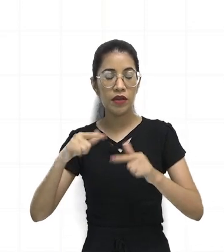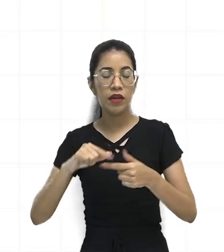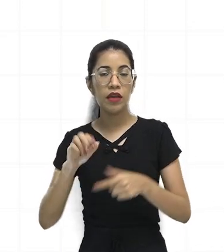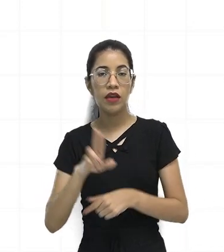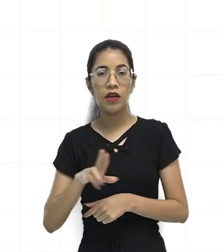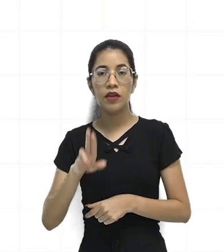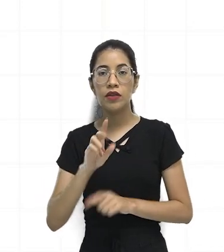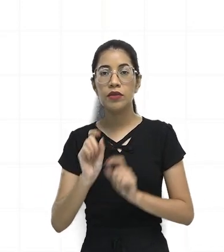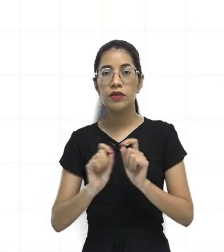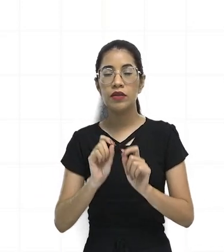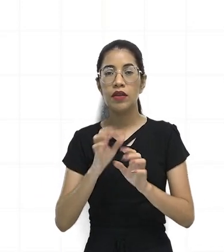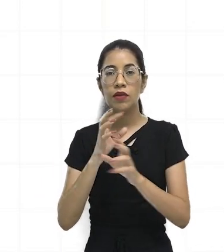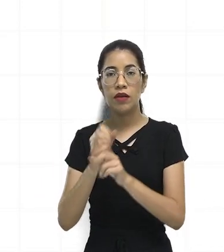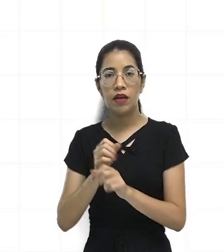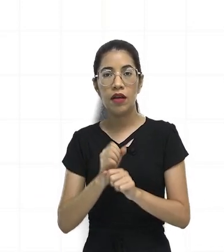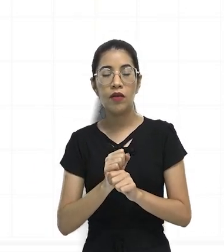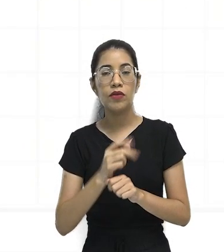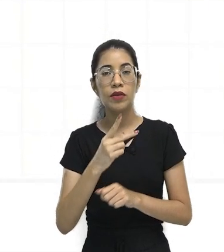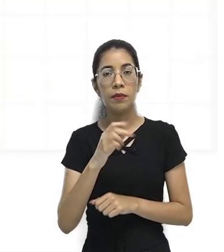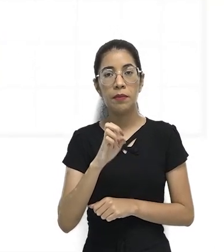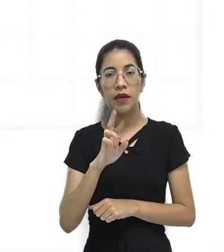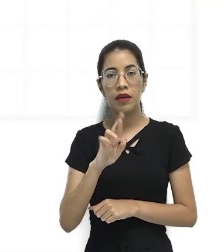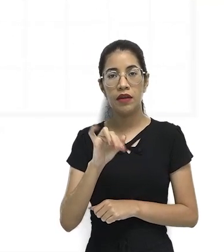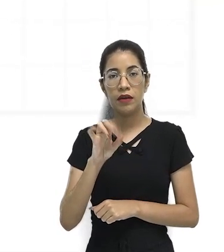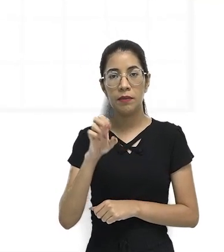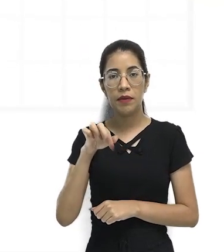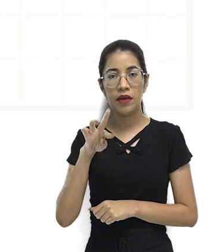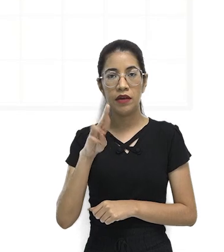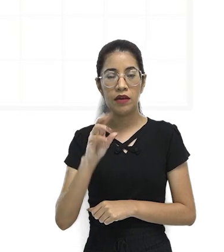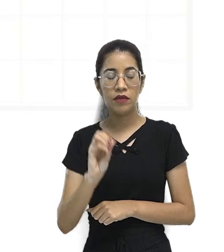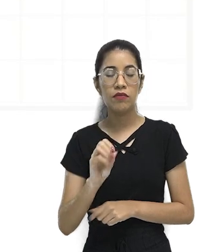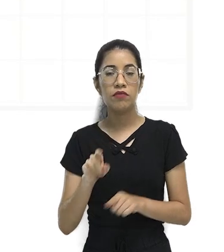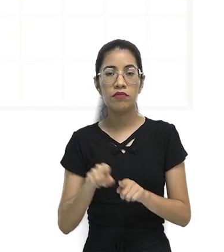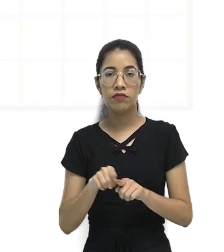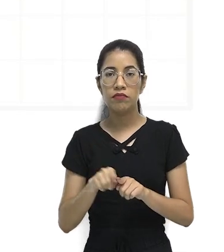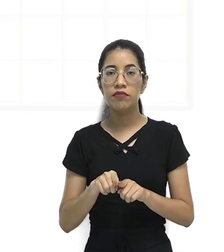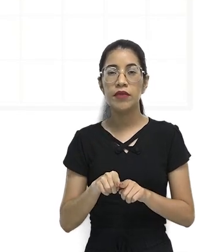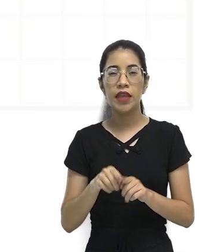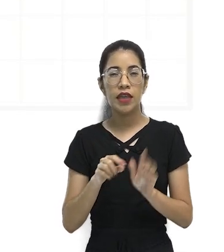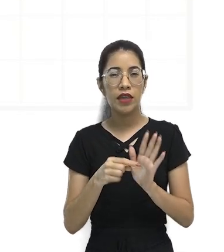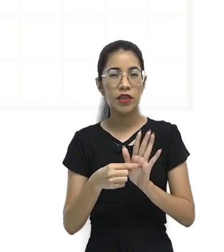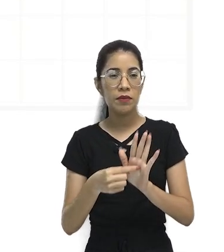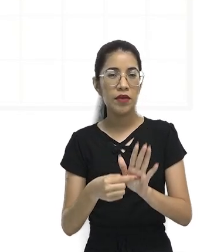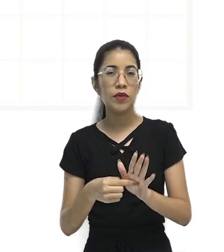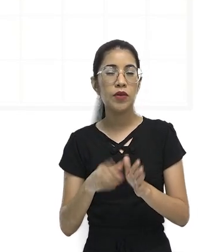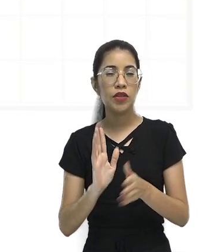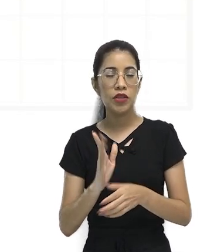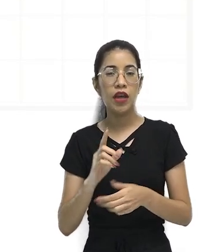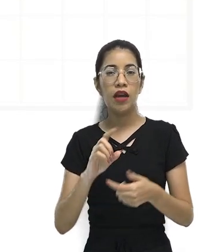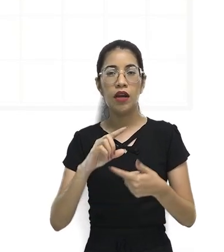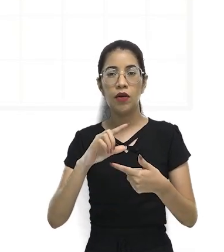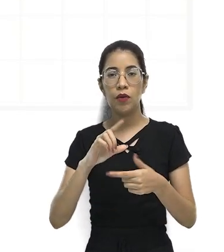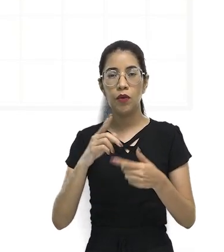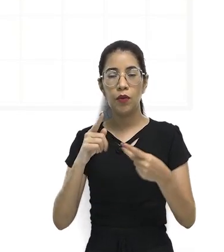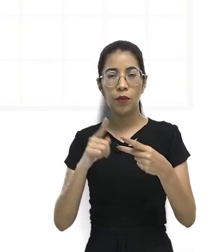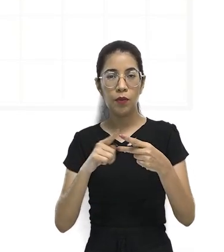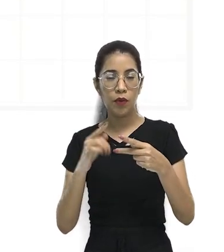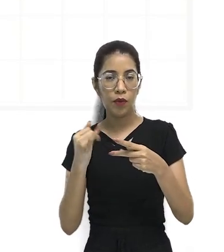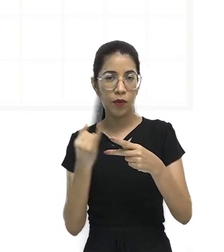as noções de perímetro dos polígonos. Nós trabalhamos bastante os polígonos nessa